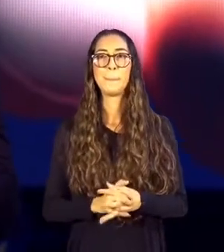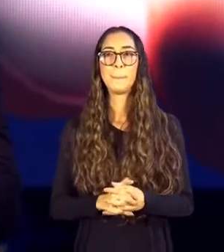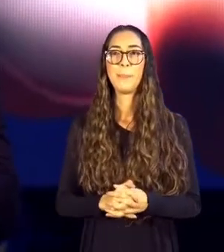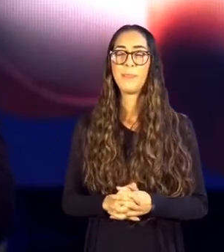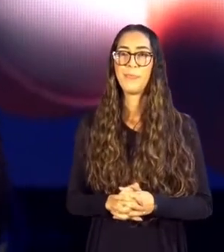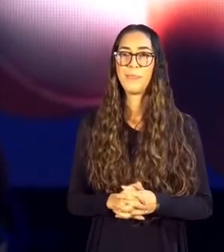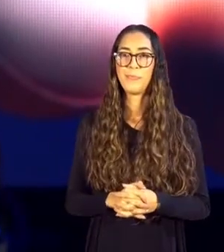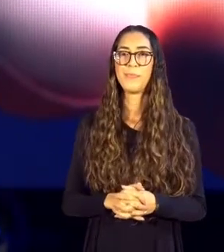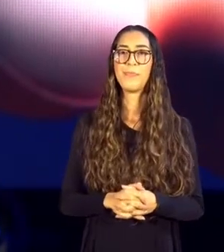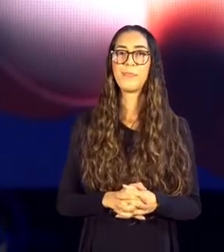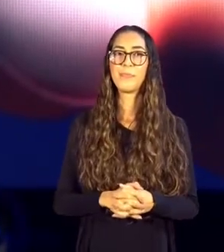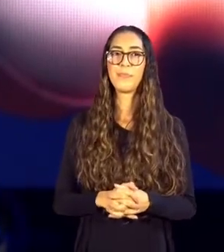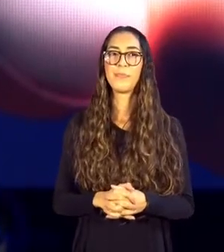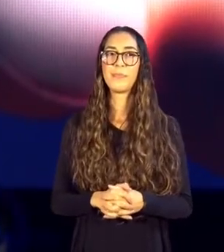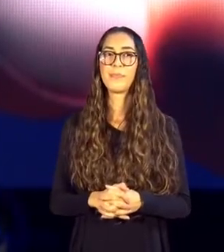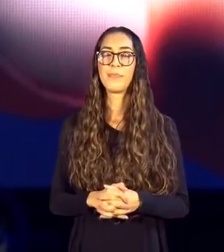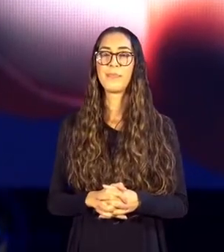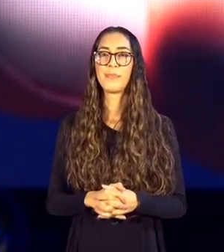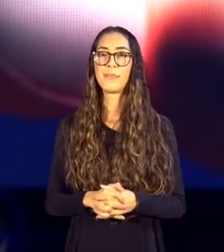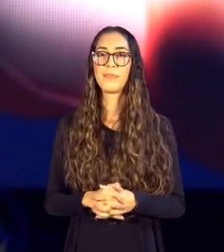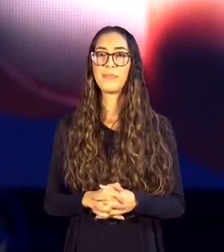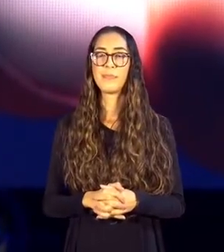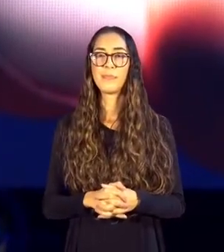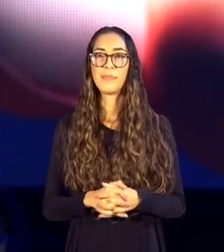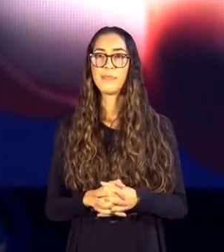Tem pessoas que reagem